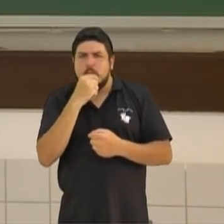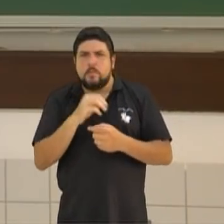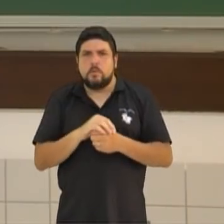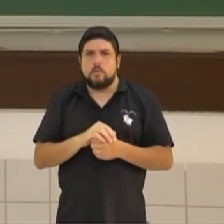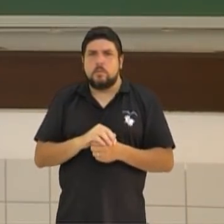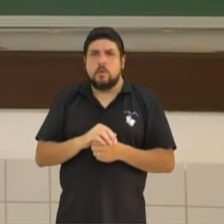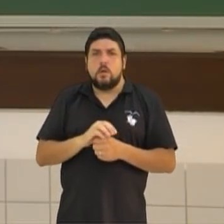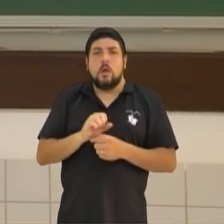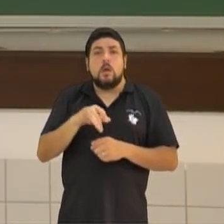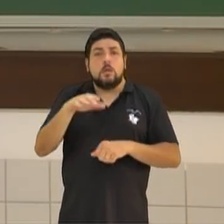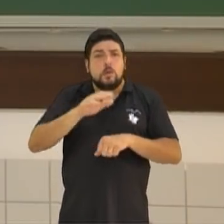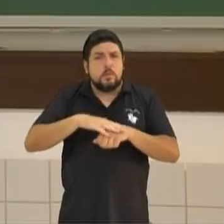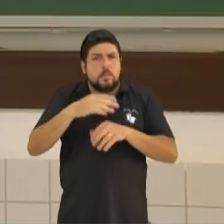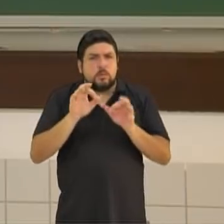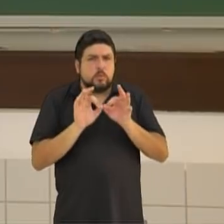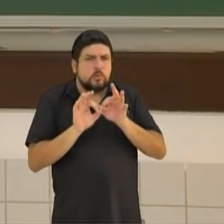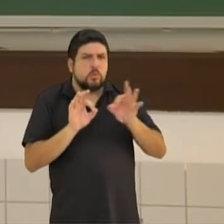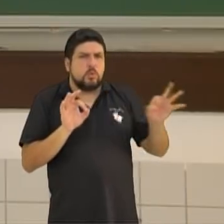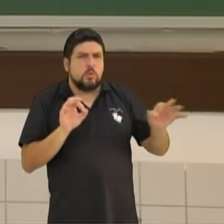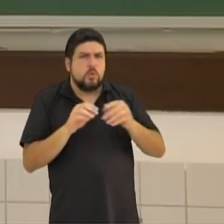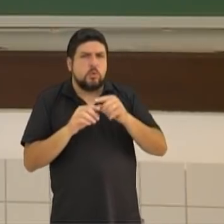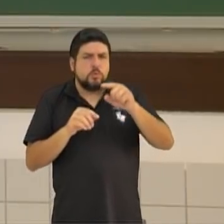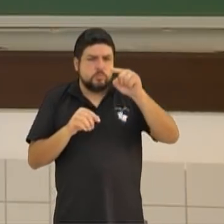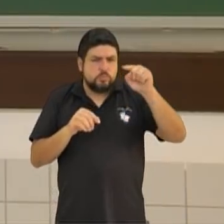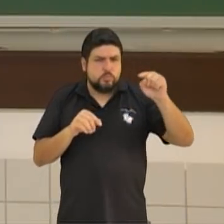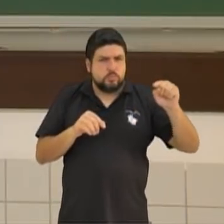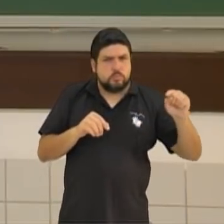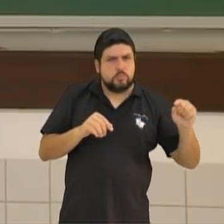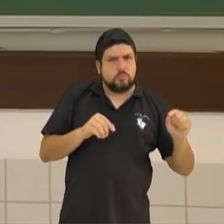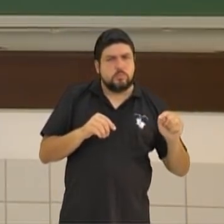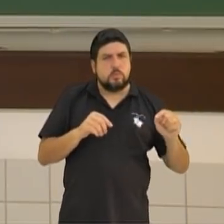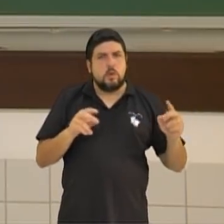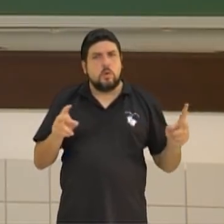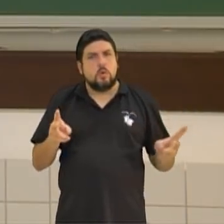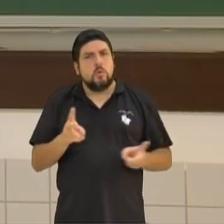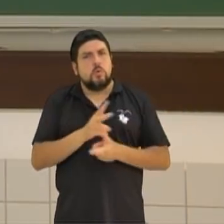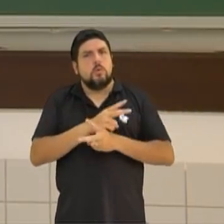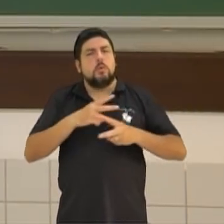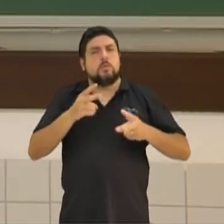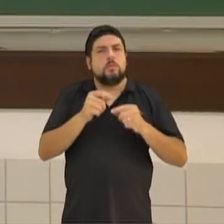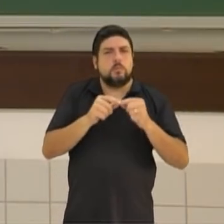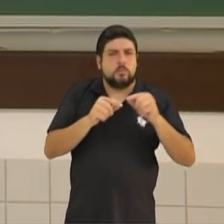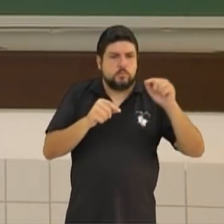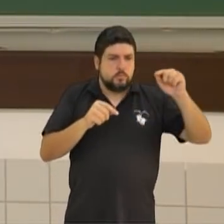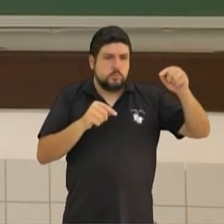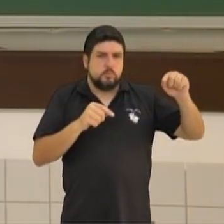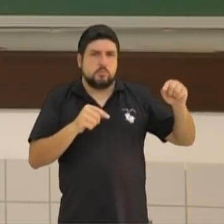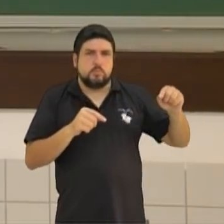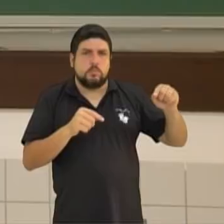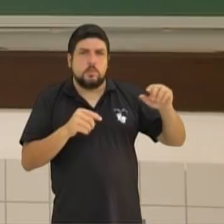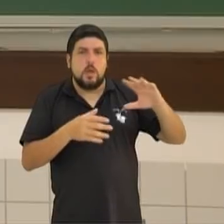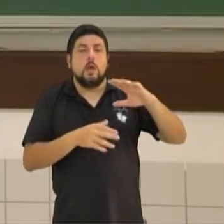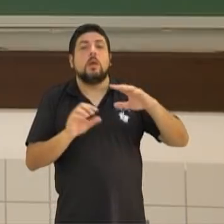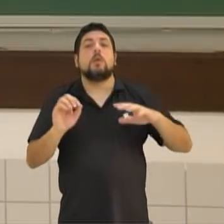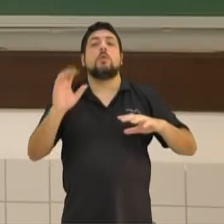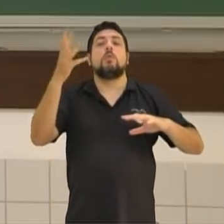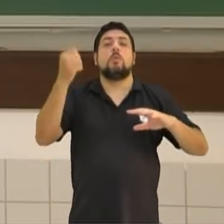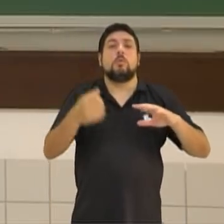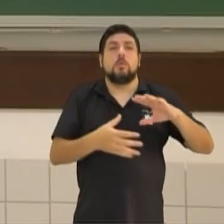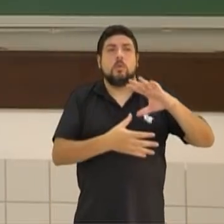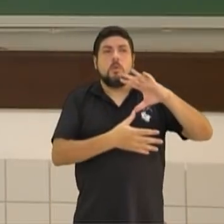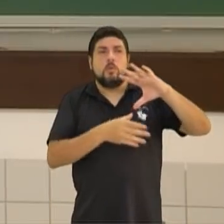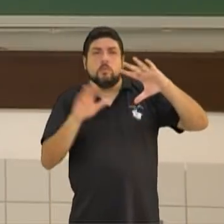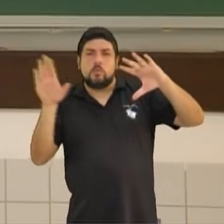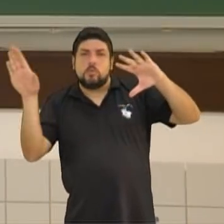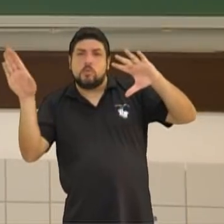afastasse mais, ele pegava o vento de maneira mais rápida. E assim, Pedro Álvares Cabral chegou em Porto